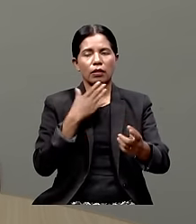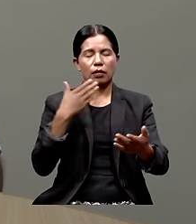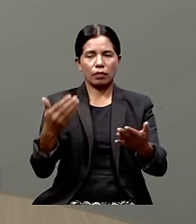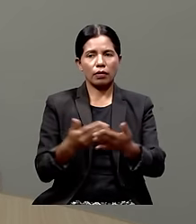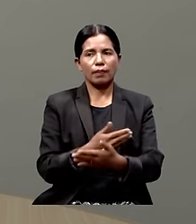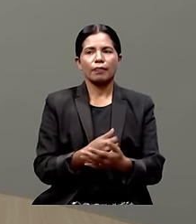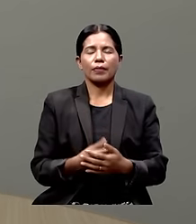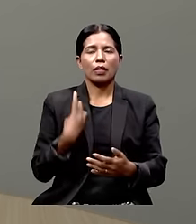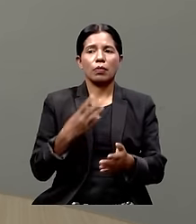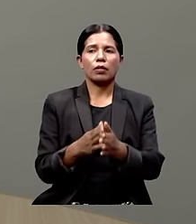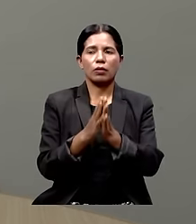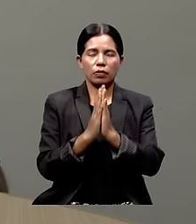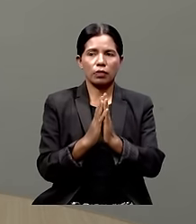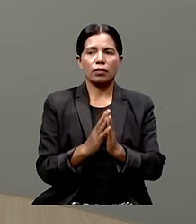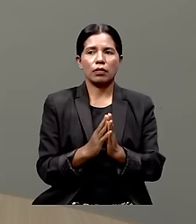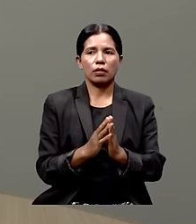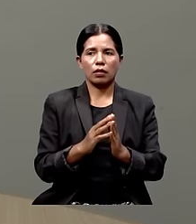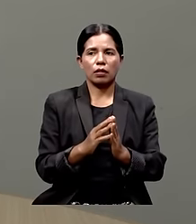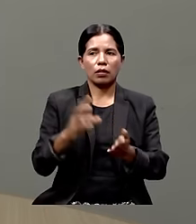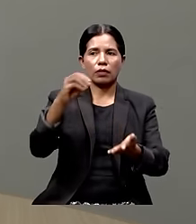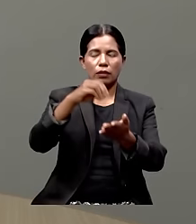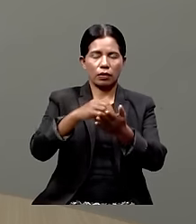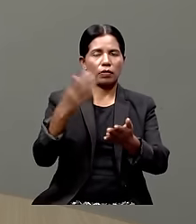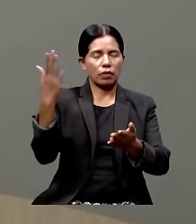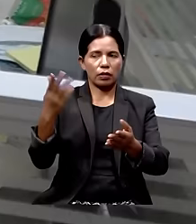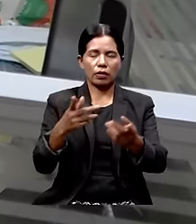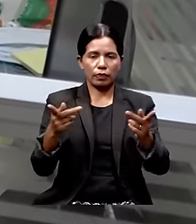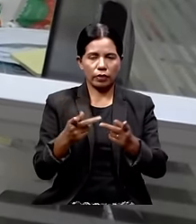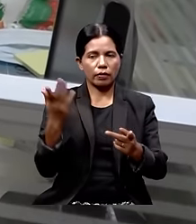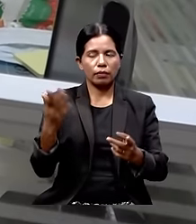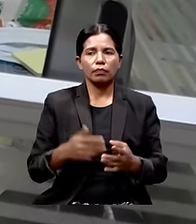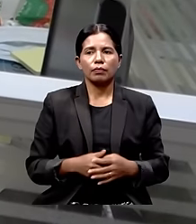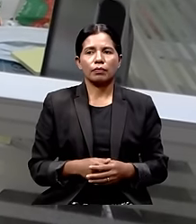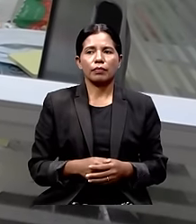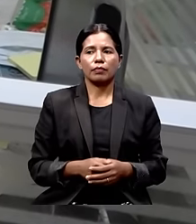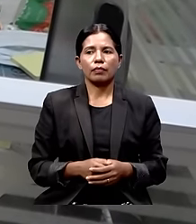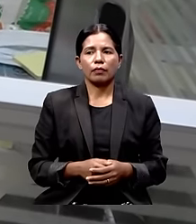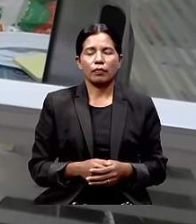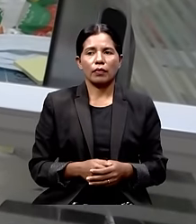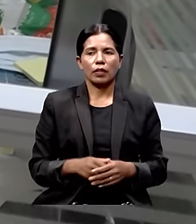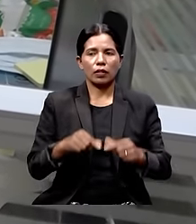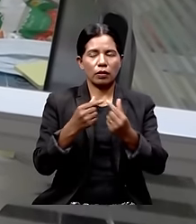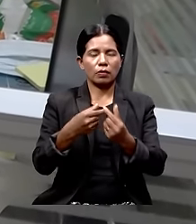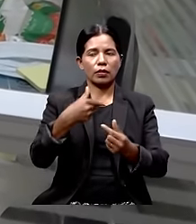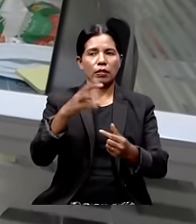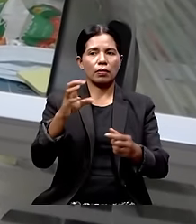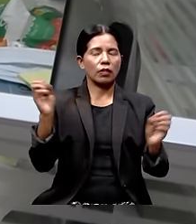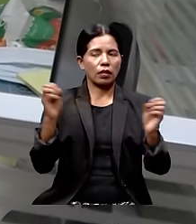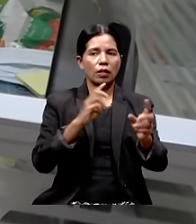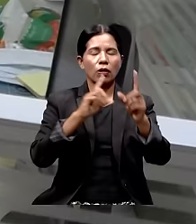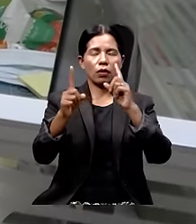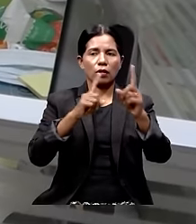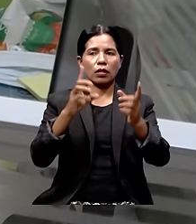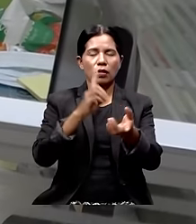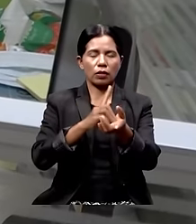para mim, uso para tu investir mais a parte, certo? Equipas de Amen la consegue confirma con